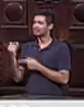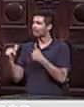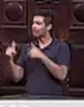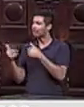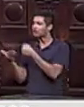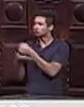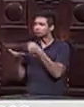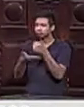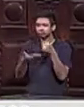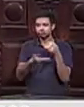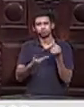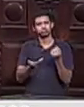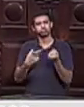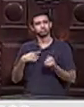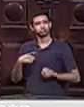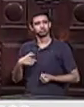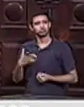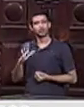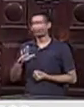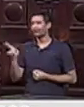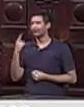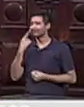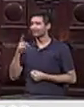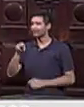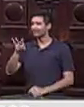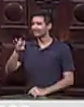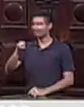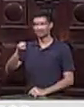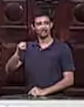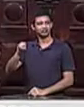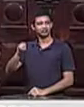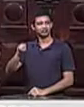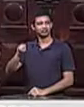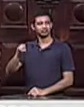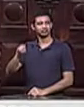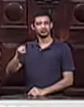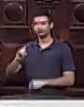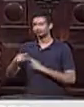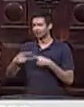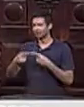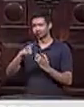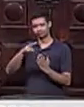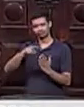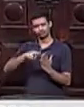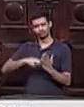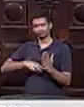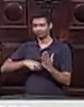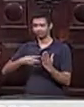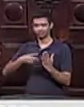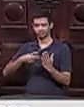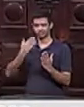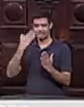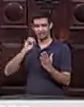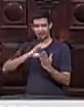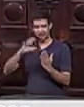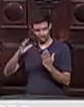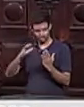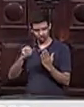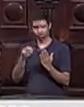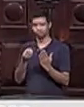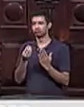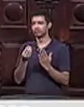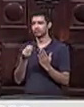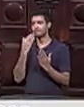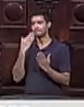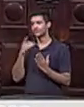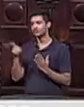parar. Com este veto, num descompasso completo do olhar do que é importante, o governo